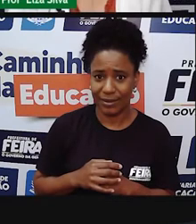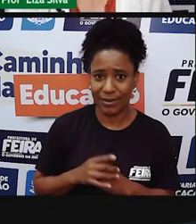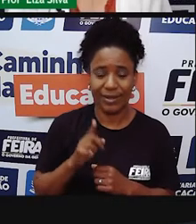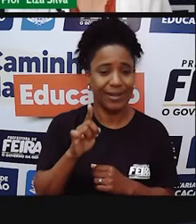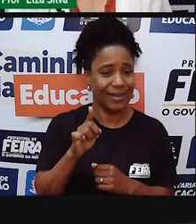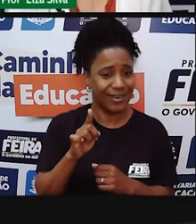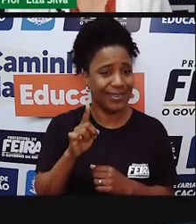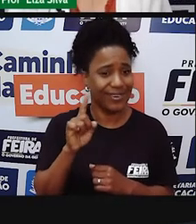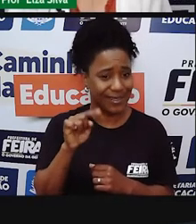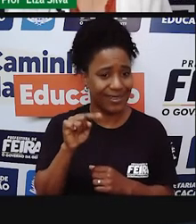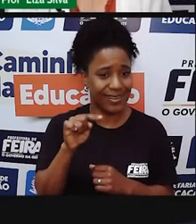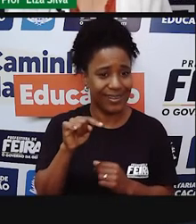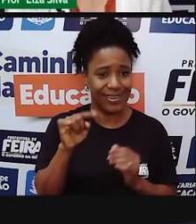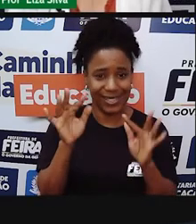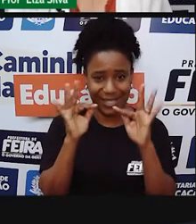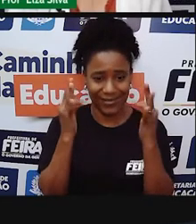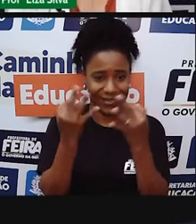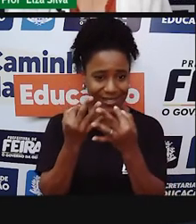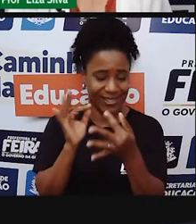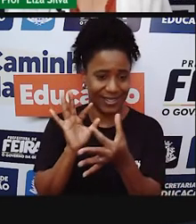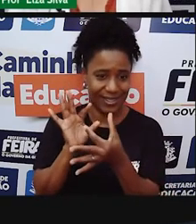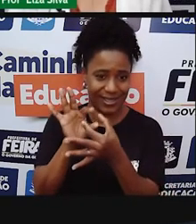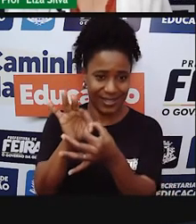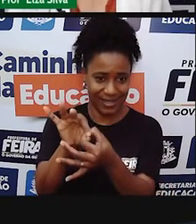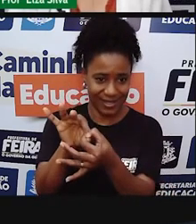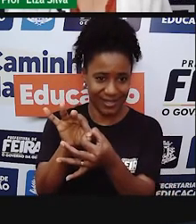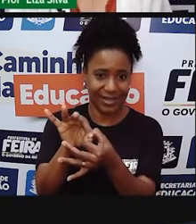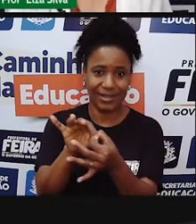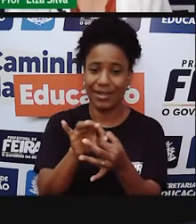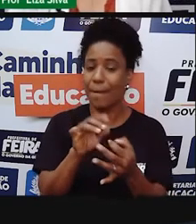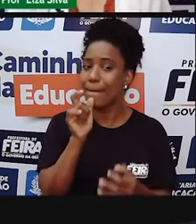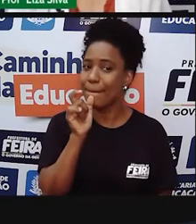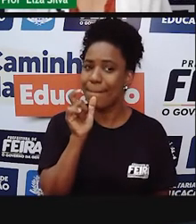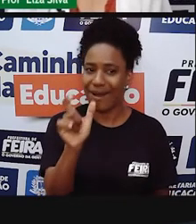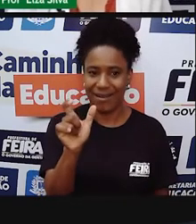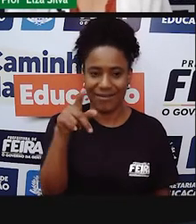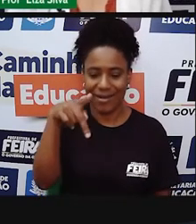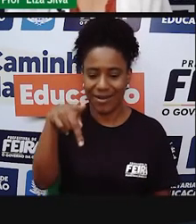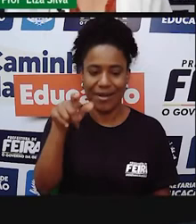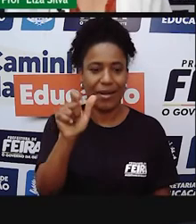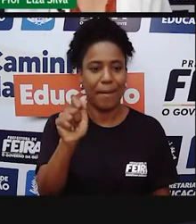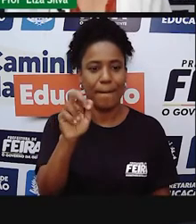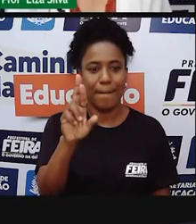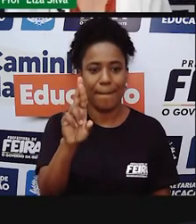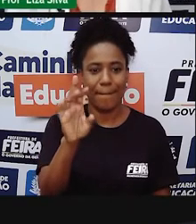Boa, Flash. Parente em inglês, parente no geral, muito bem.